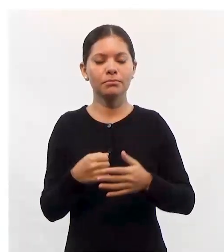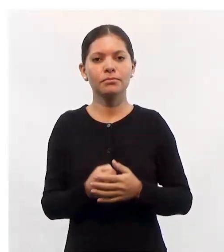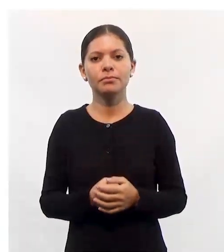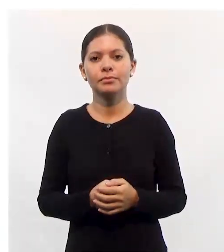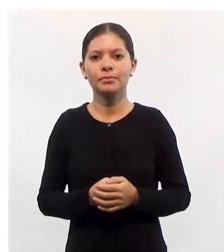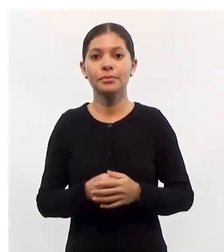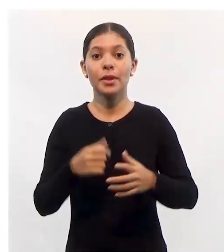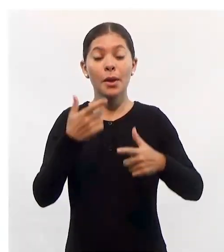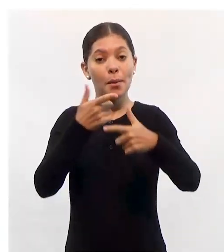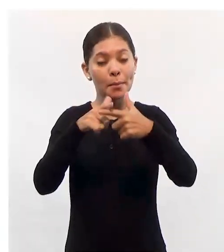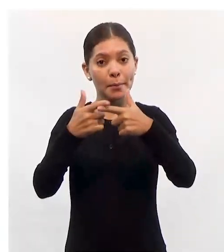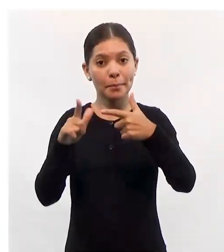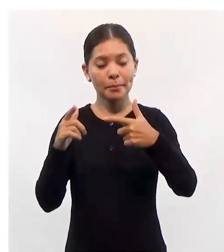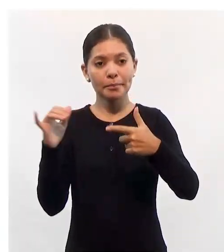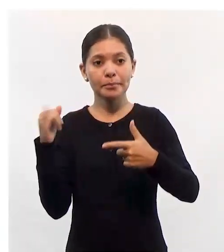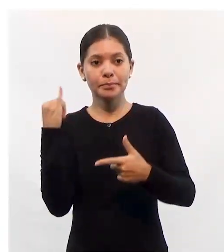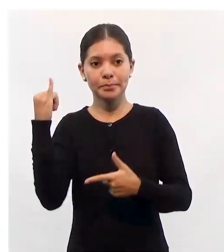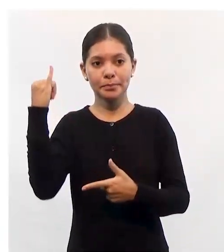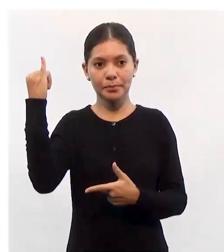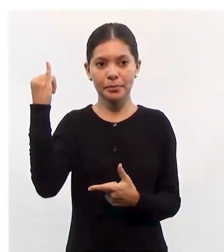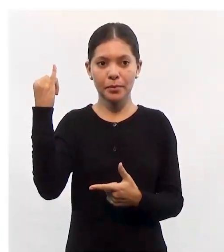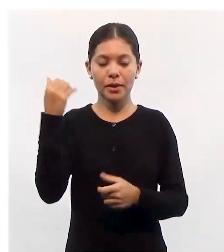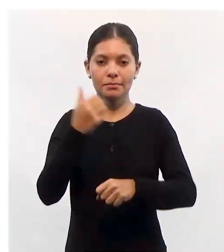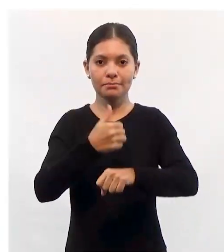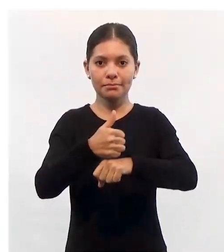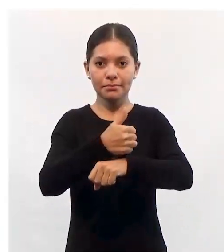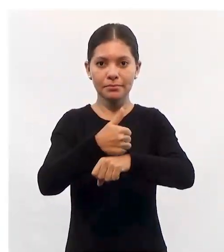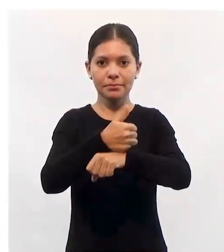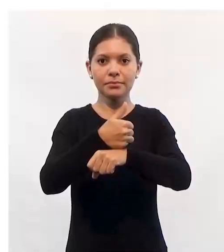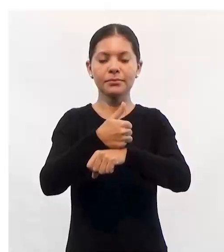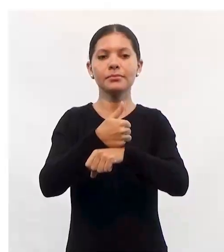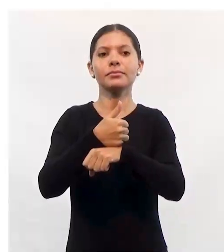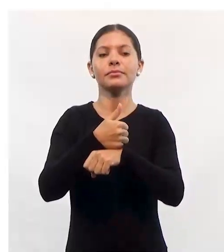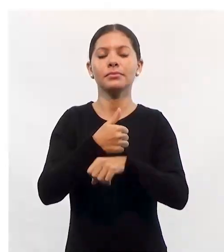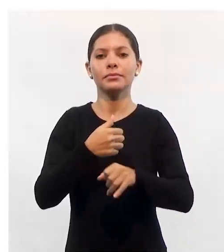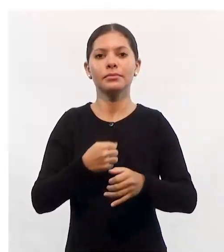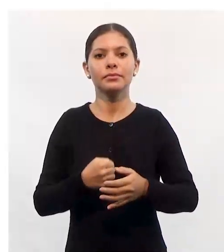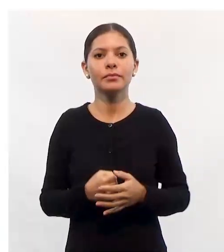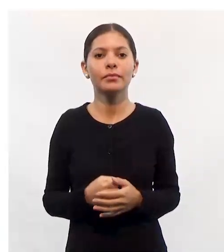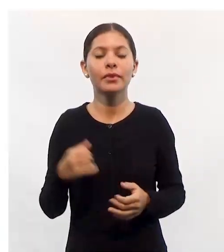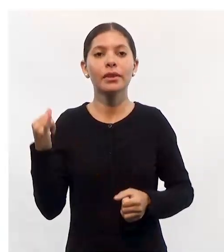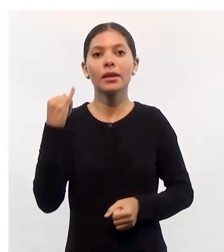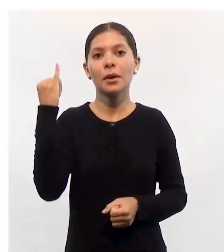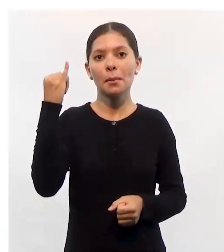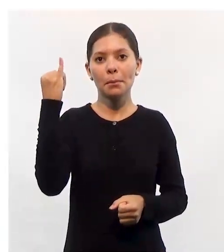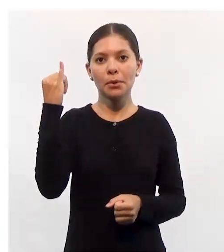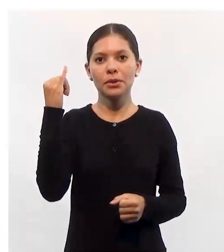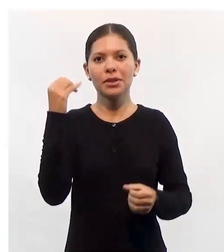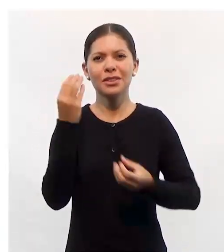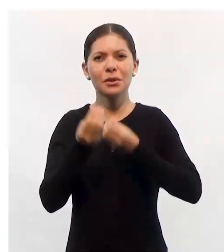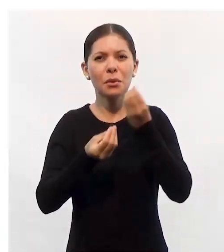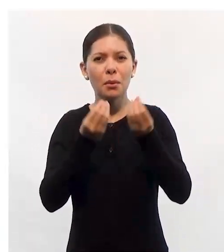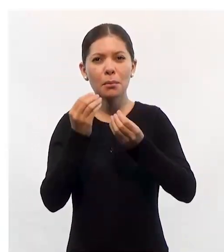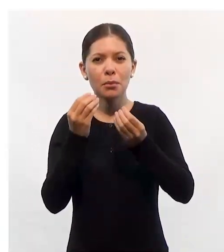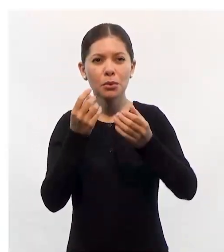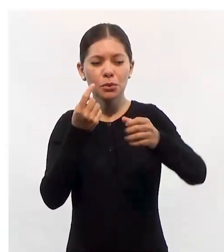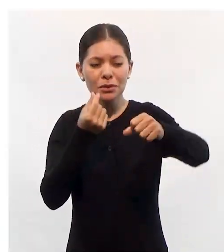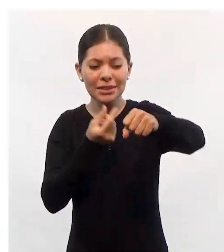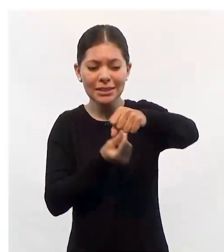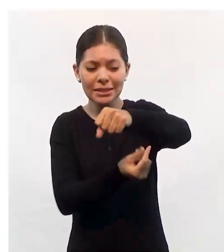problema dos mais importantes para profissionais da logística. A importância decorre dos